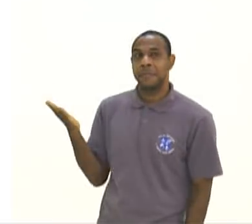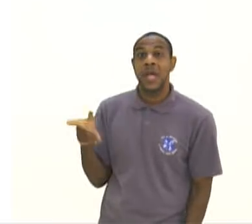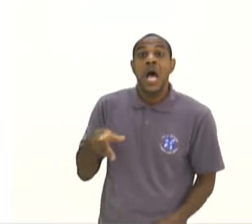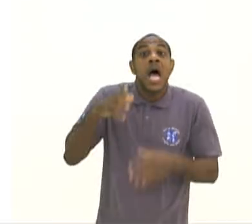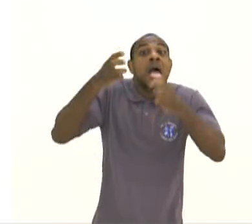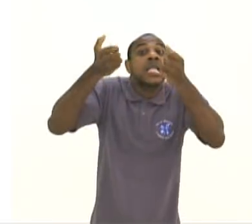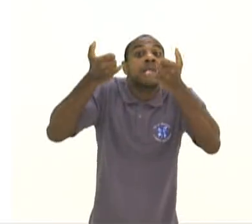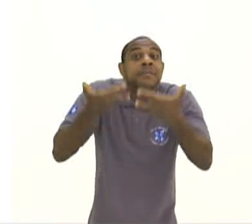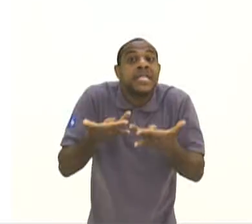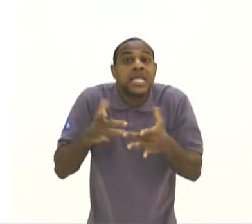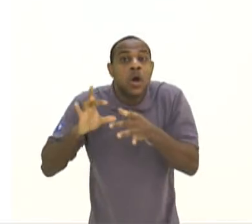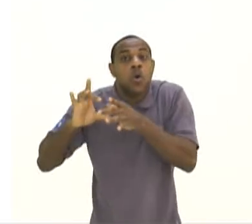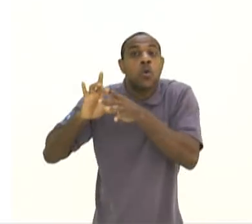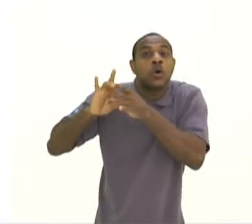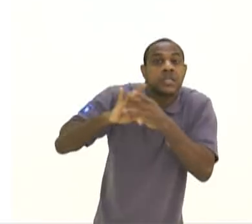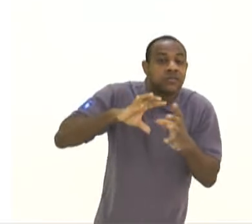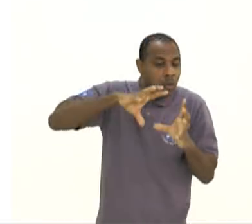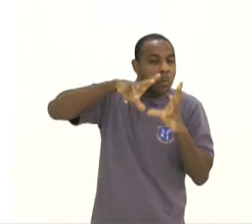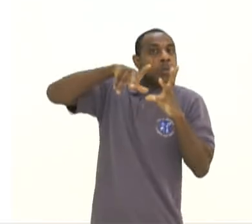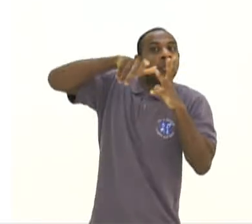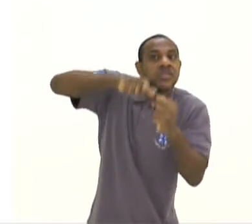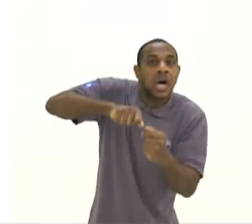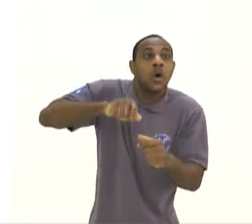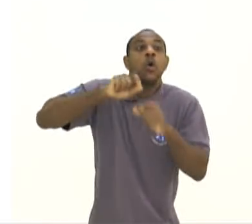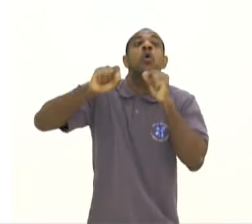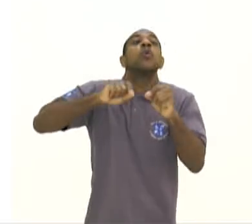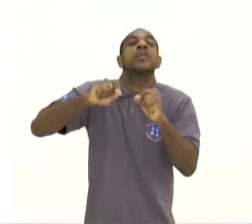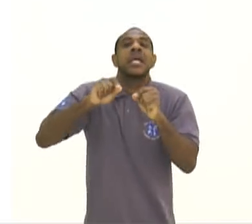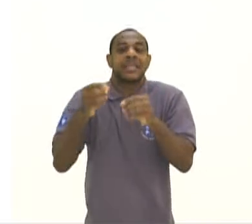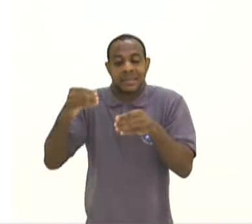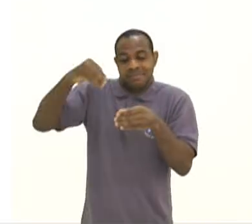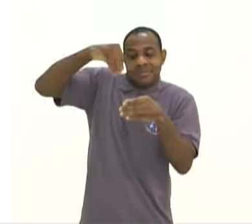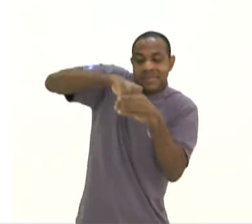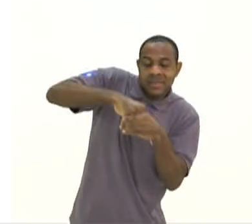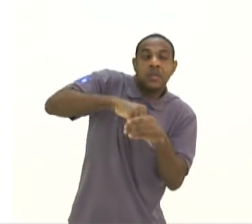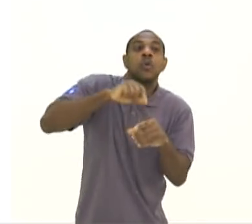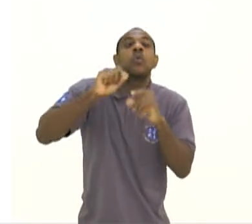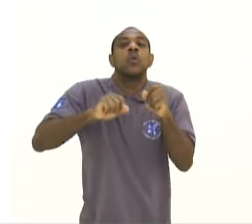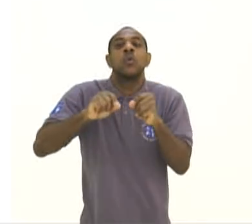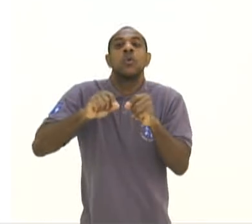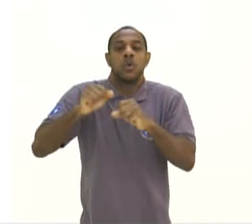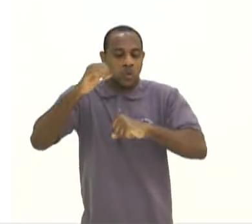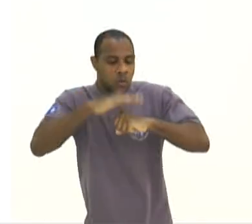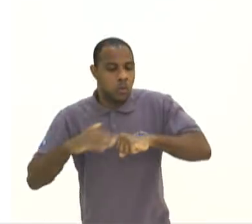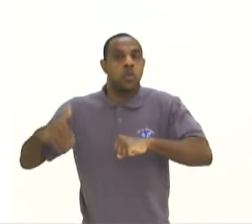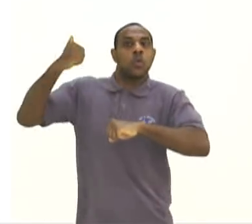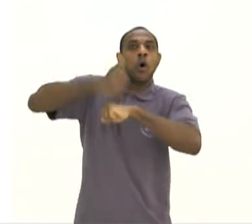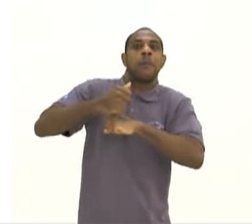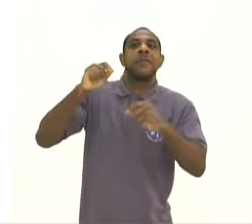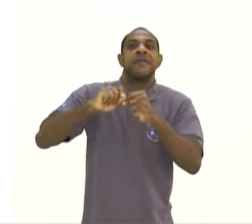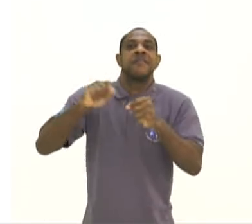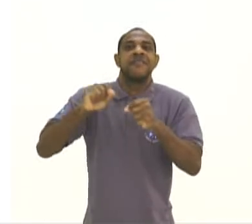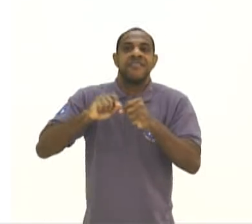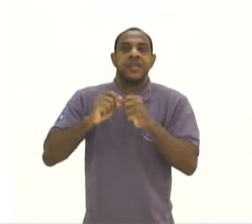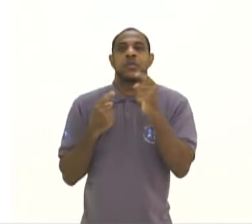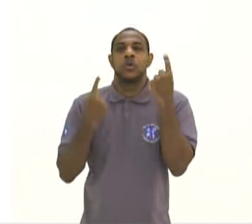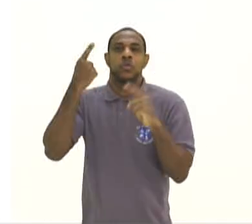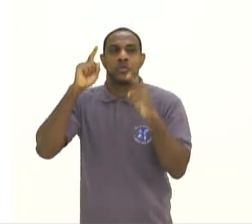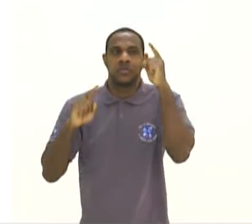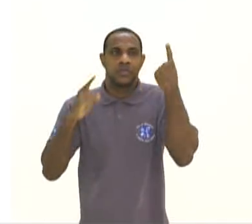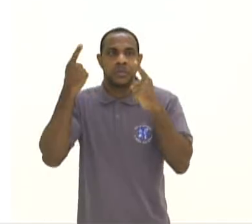explique o contexto mundial em que está inserido o golpe realizado no Chile em setembro